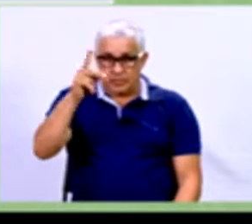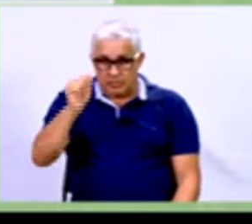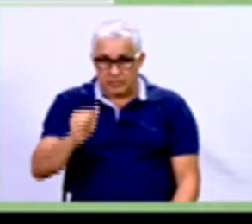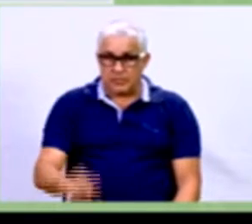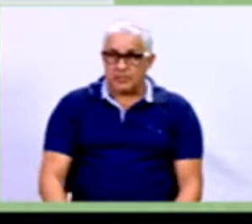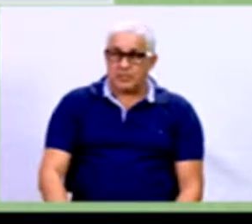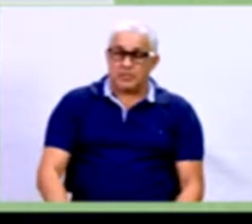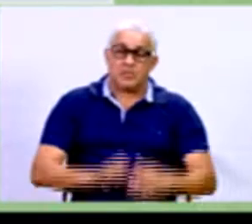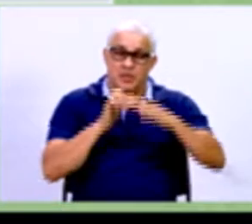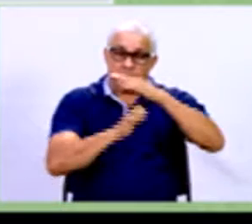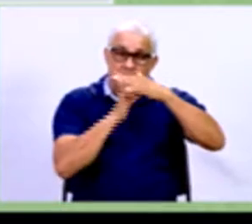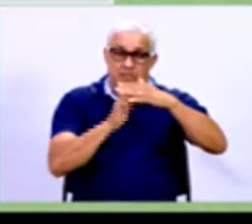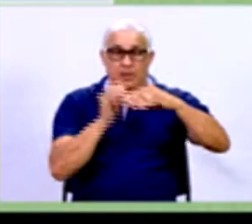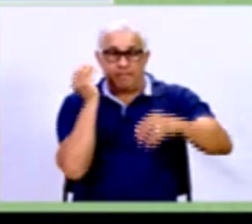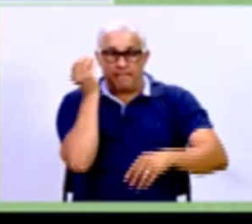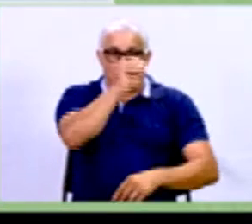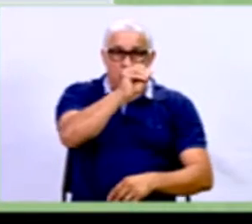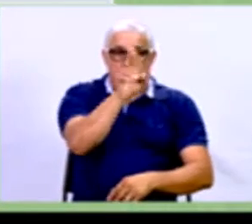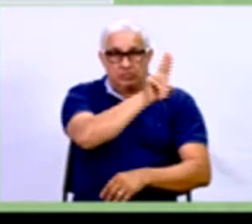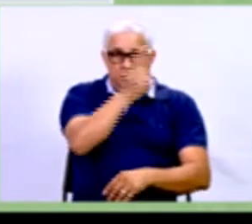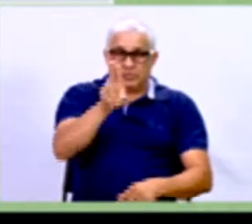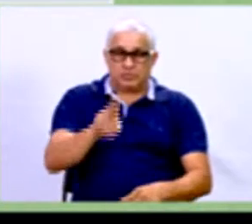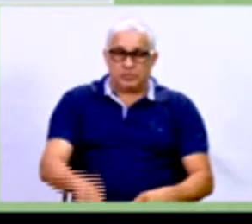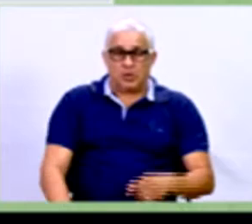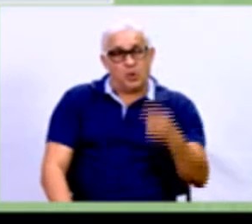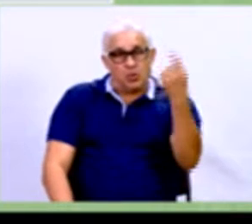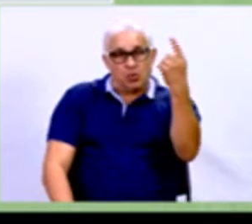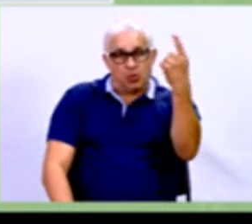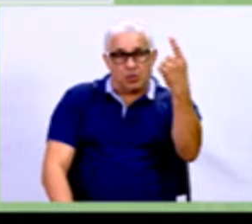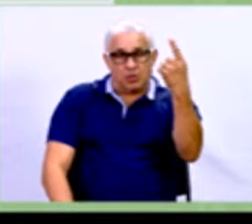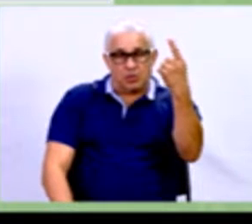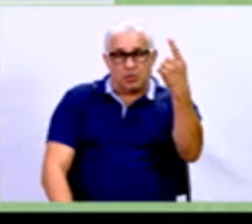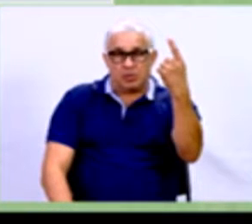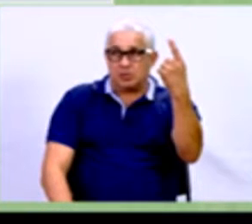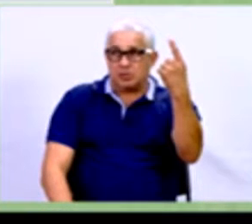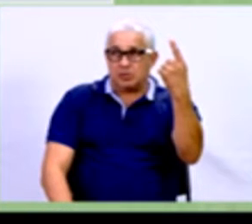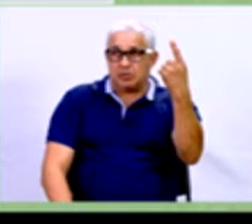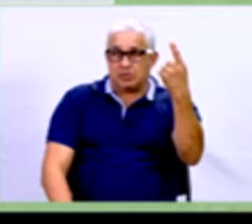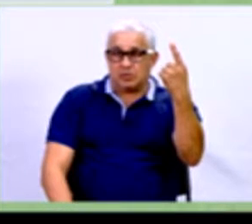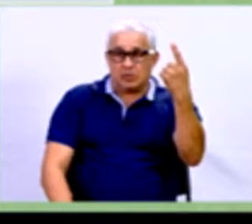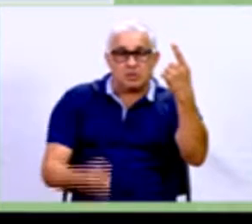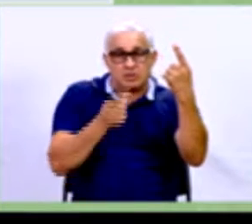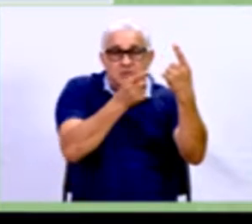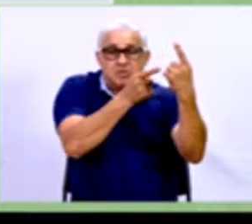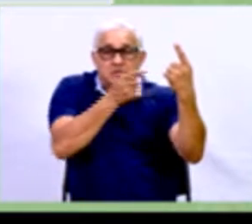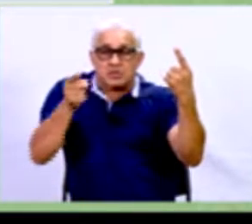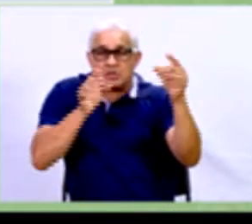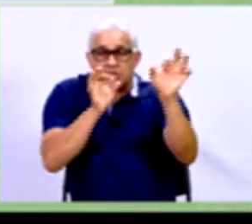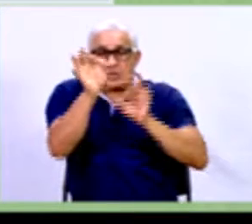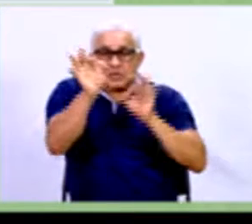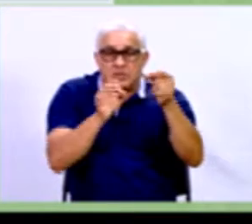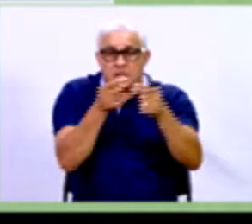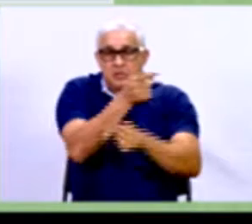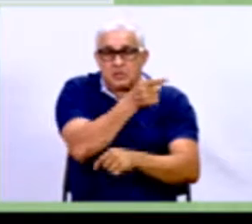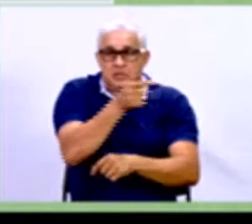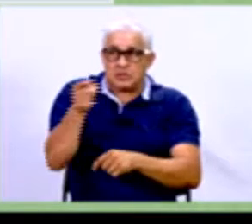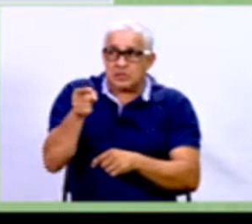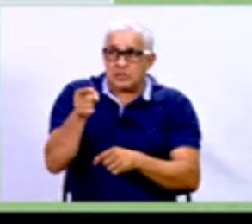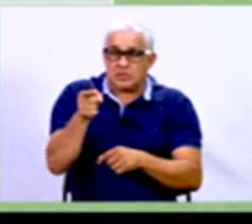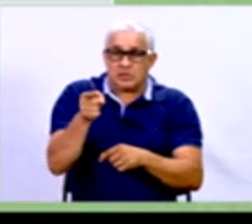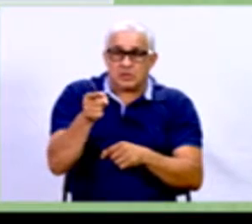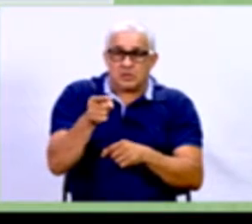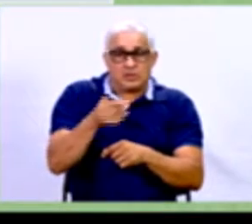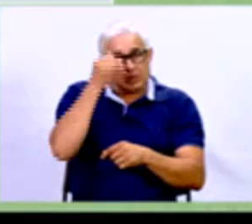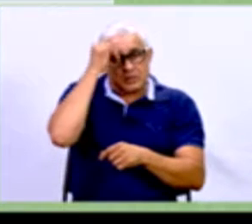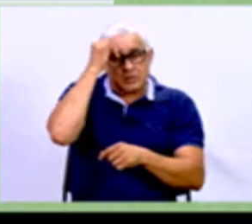empresa X. Aí nós temos lá o item 1. Bem, nós vamos elaborar a semana de